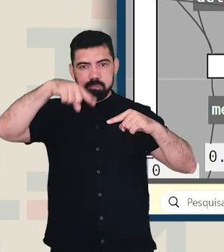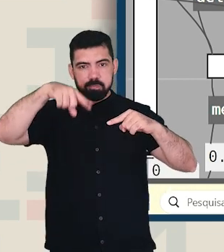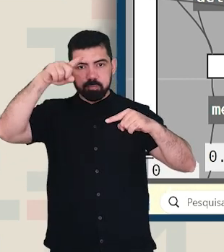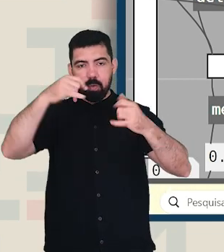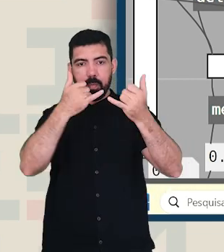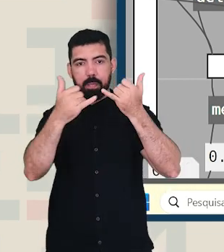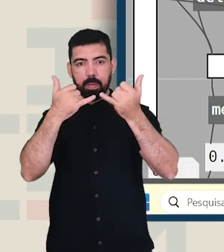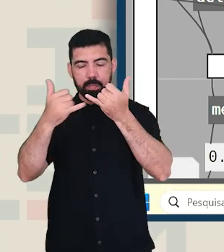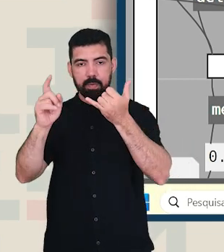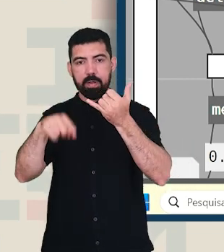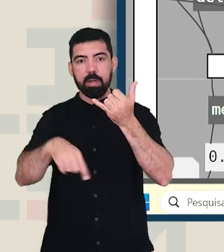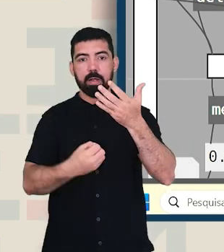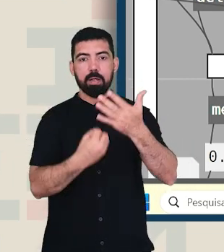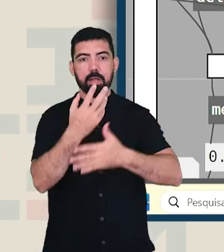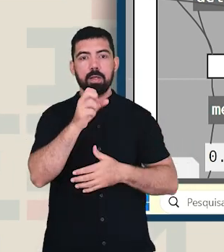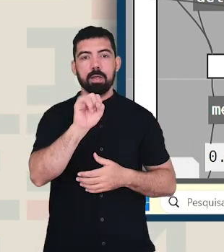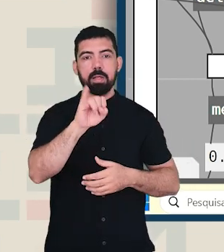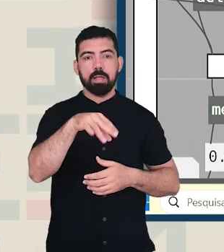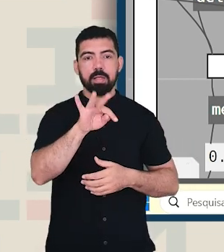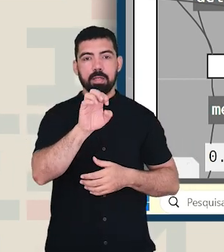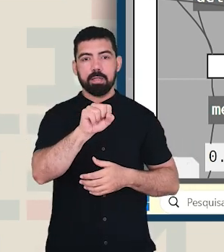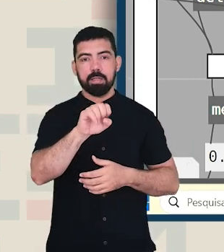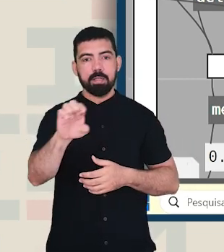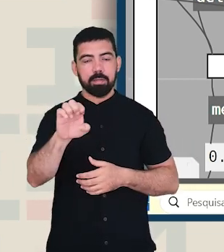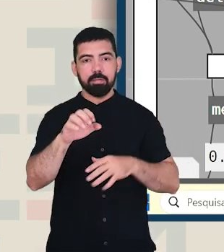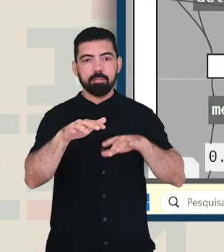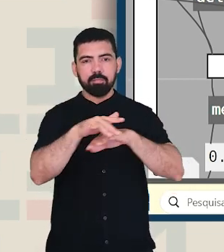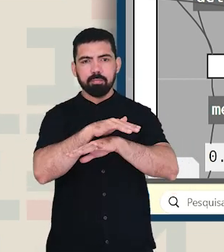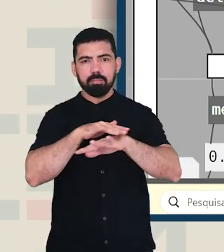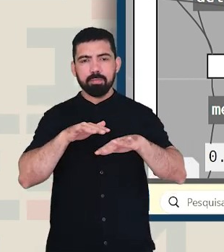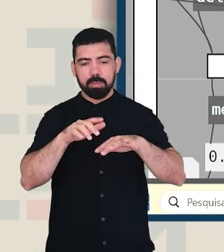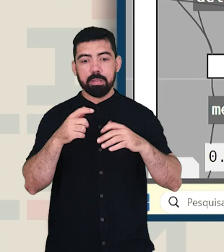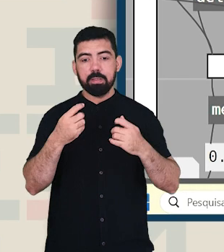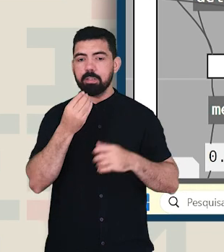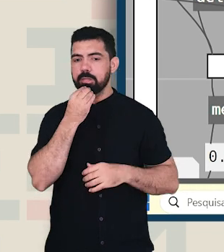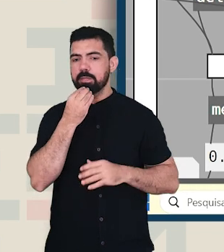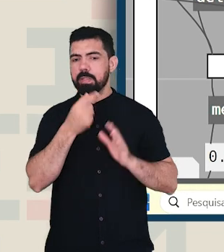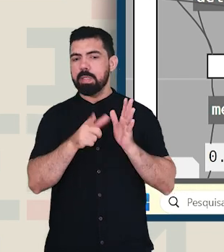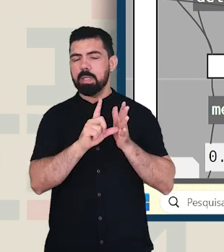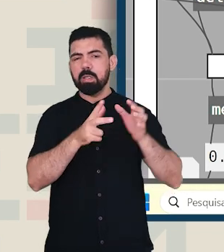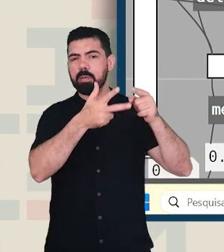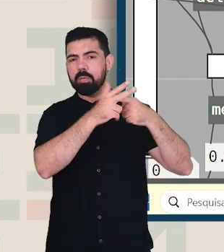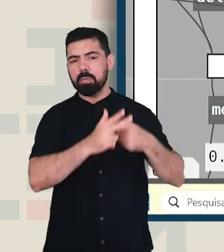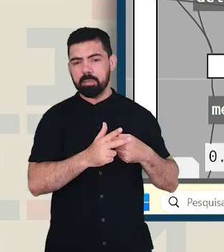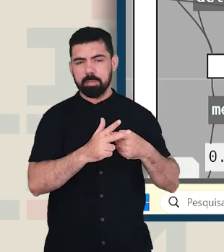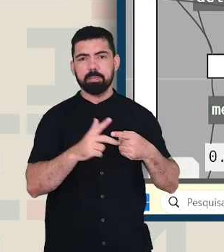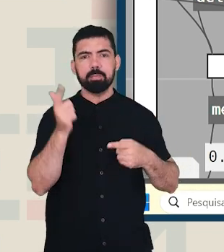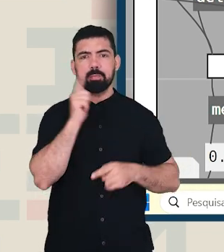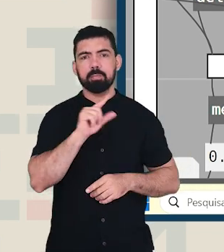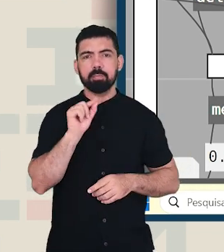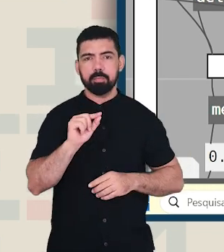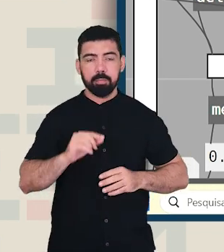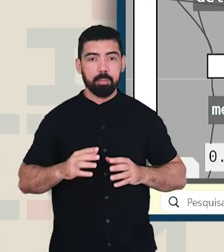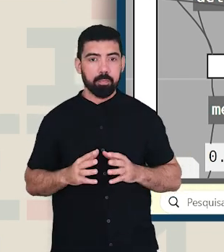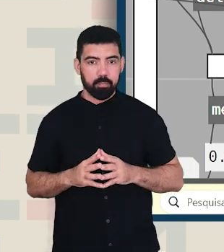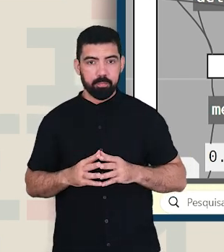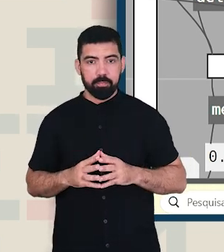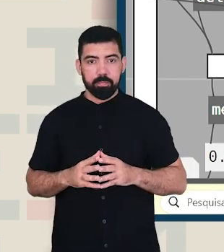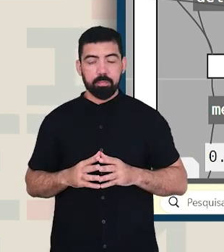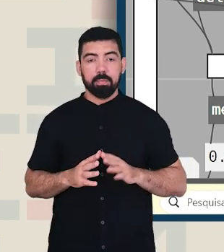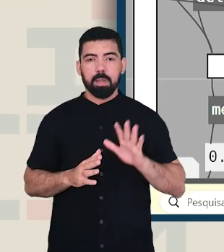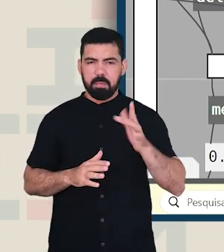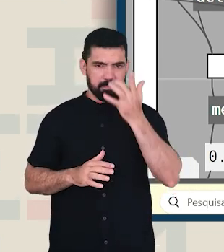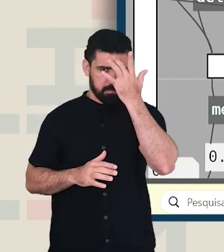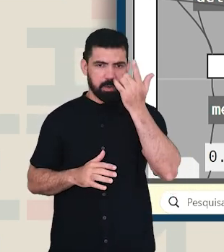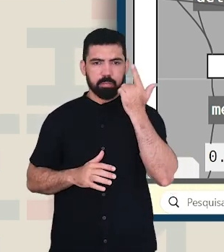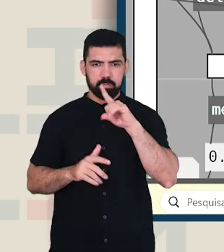dá uma síntese que se chama de granular. Eu teria que ter mexido aqui para dar, mas isso é fácil